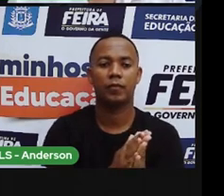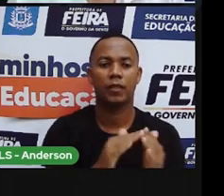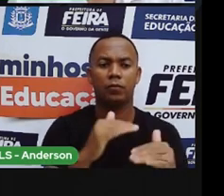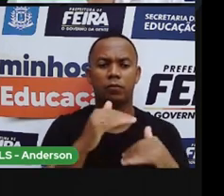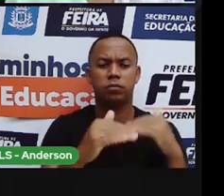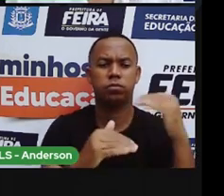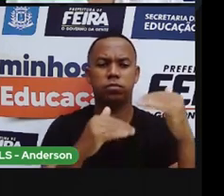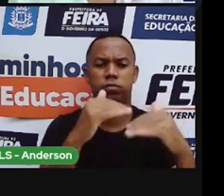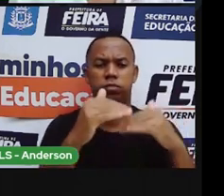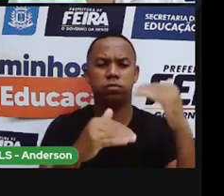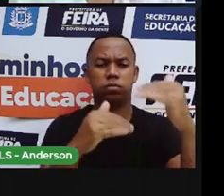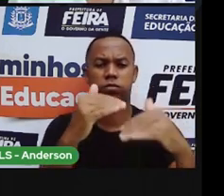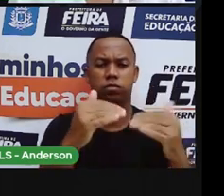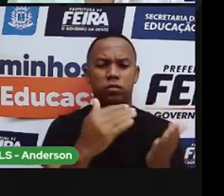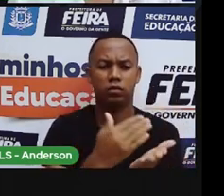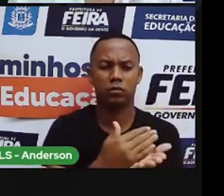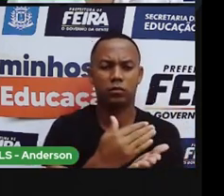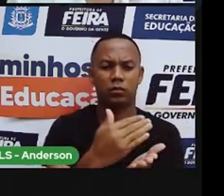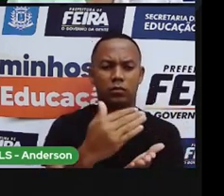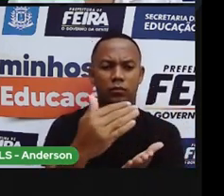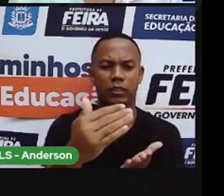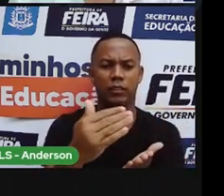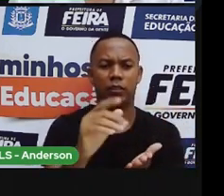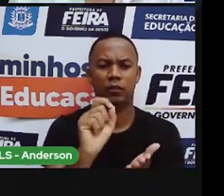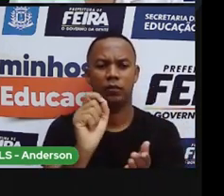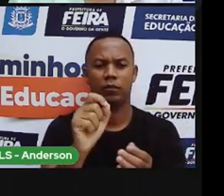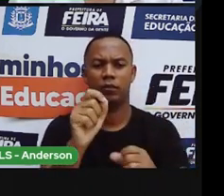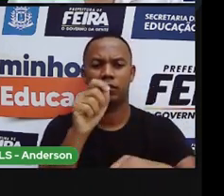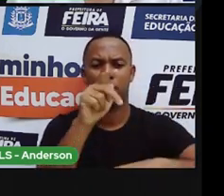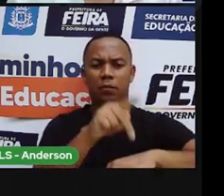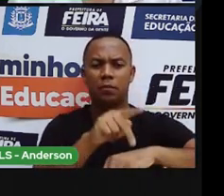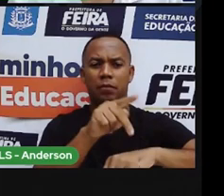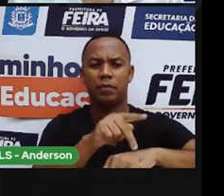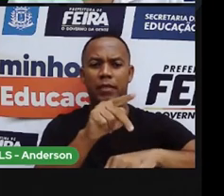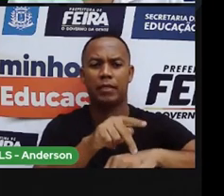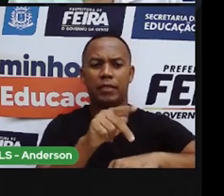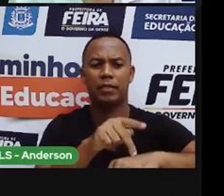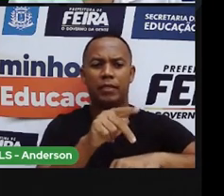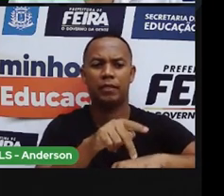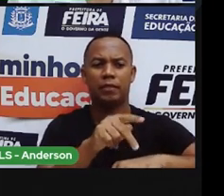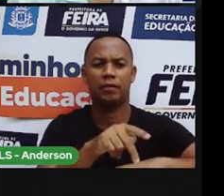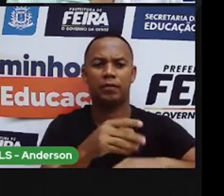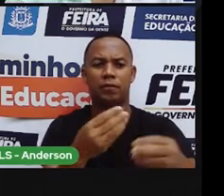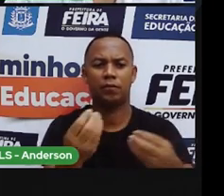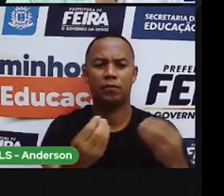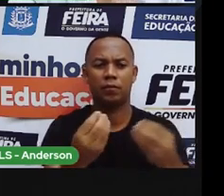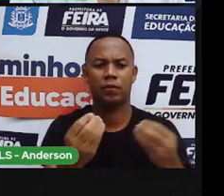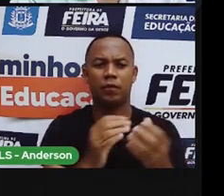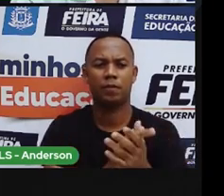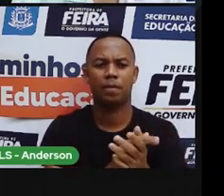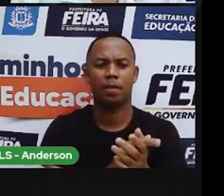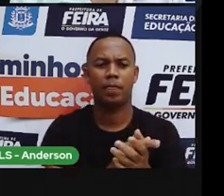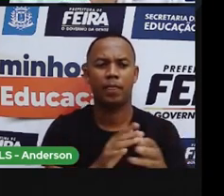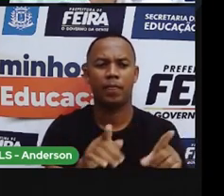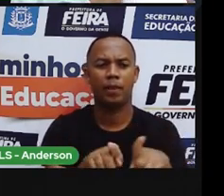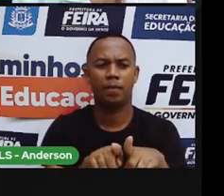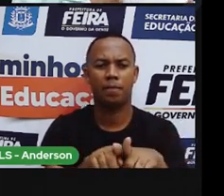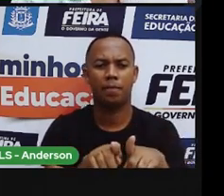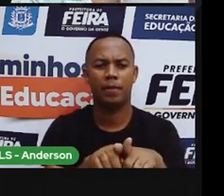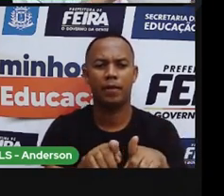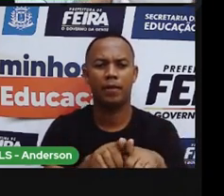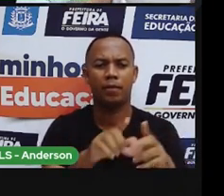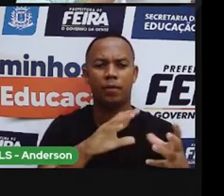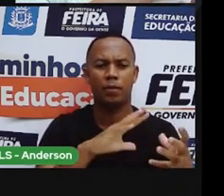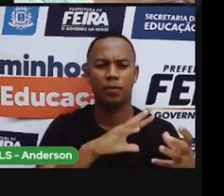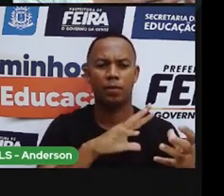começa a criação das massas rochosas, que dão origem à crosta terrestre. Então, a parte de fora da Terra, né?